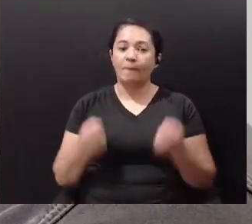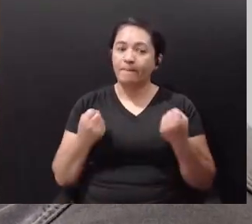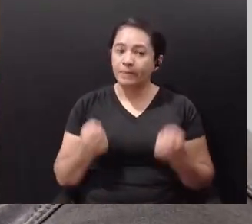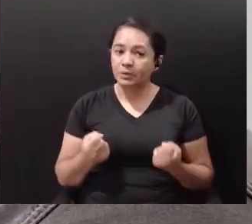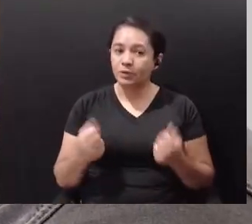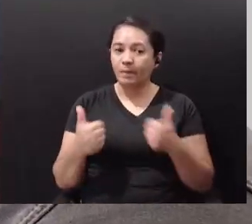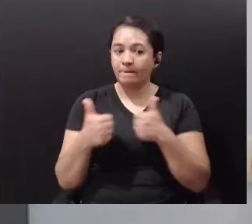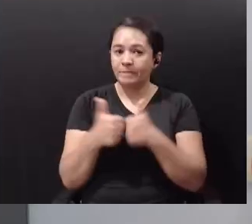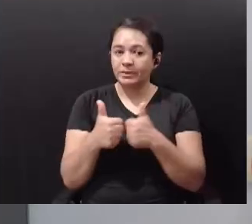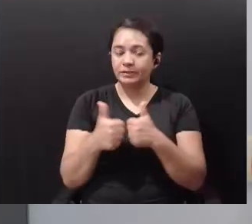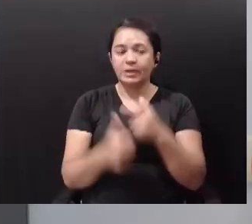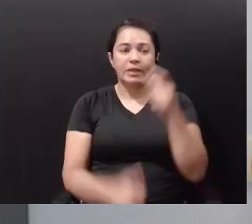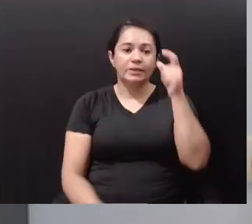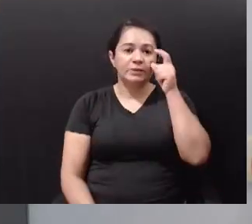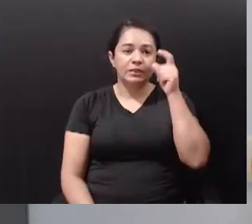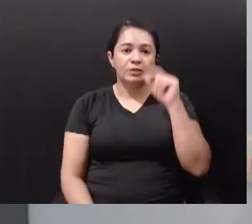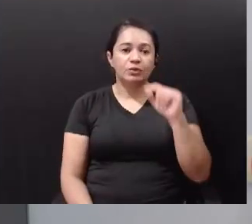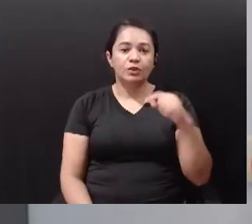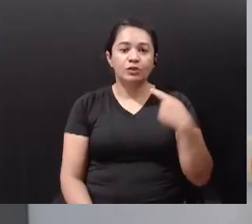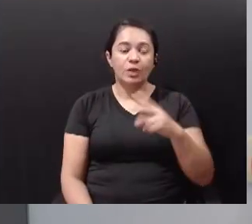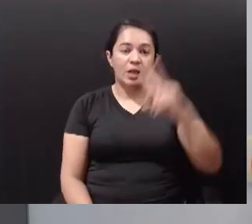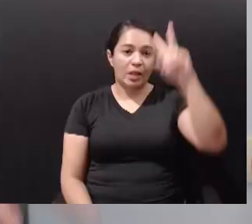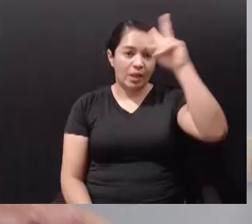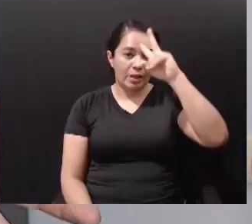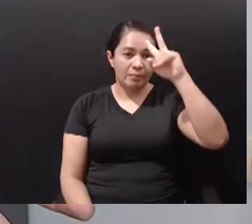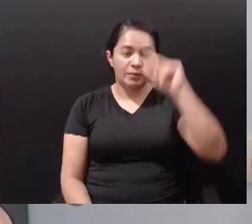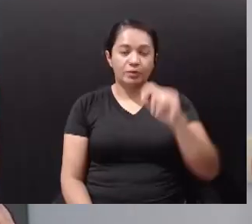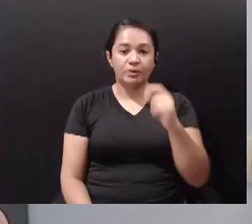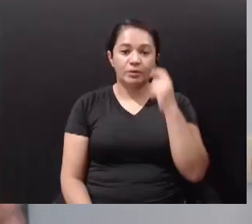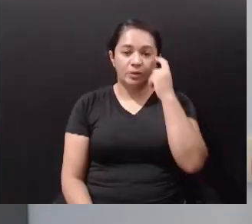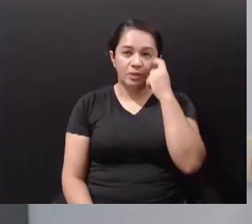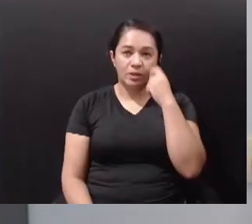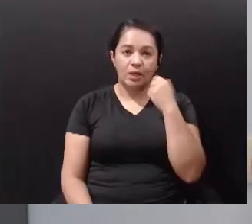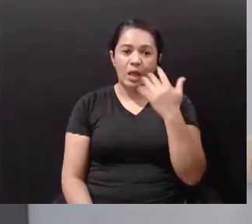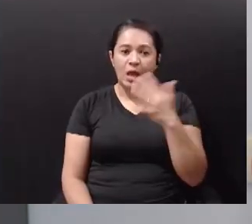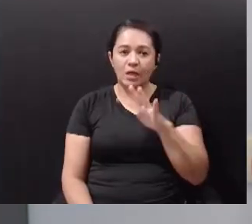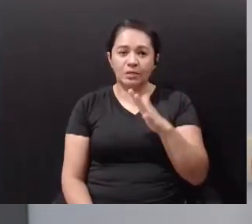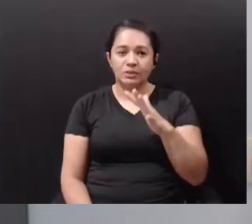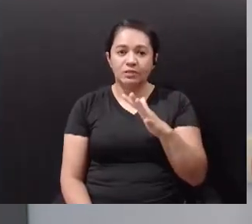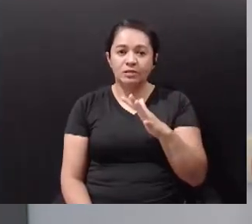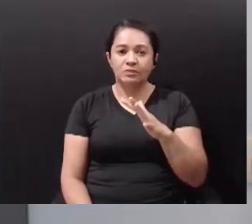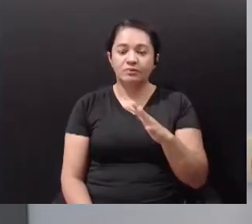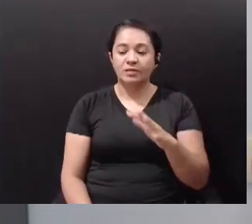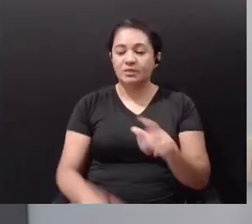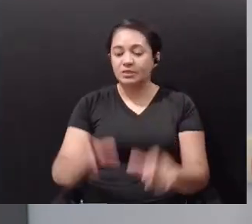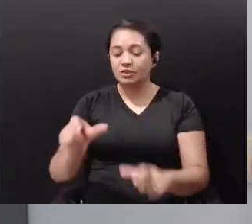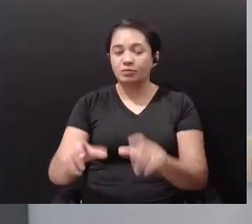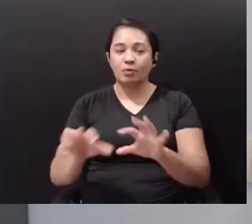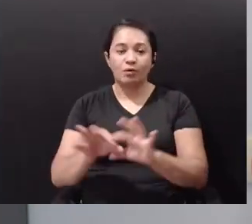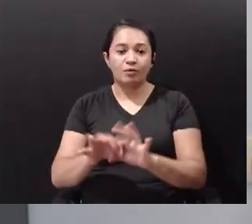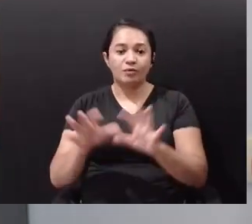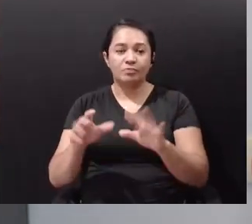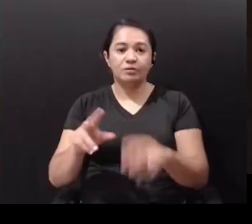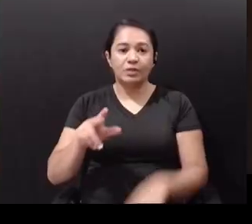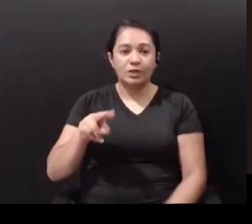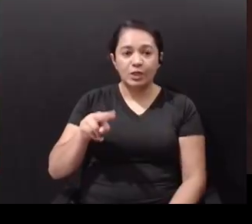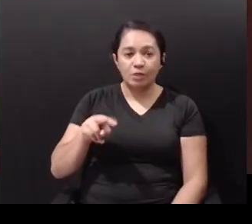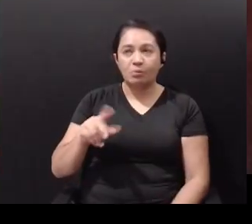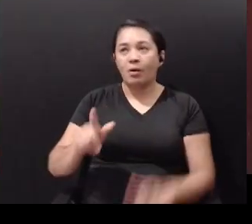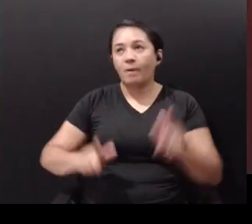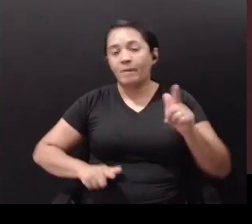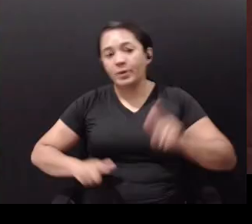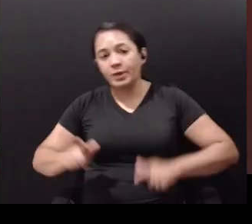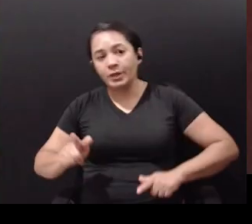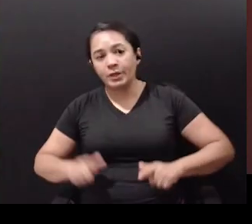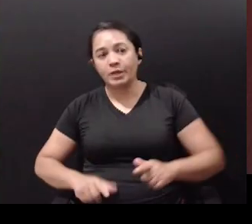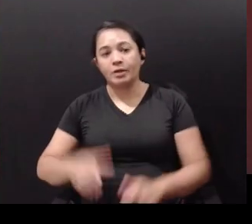interessante a gente lembrar, muitas vezes esses liberais, eles eram irmãos, primos, tios, vários